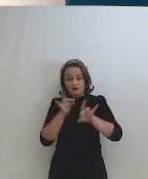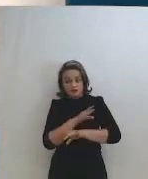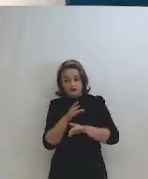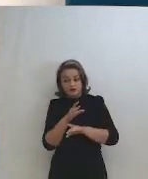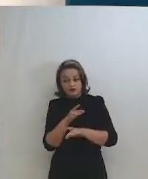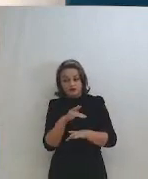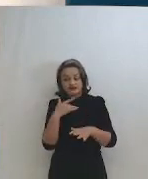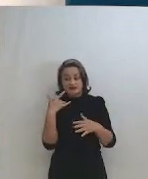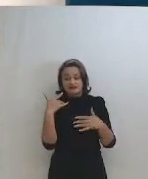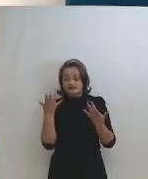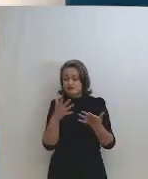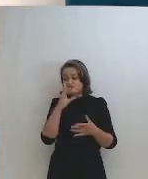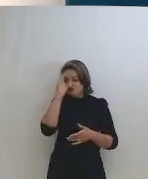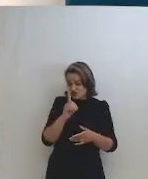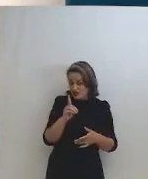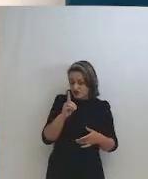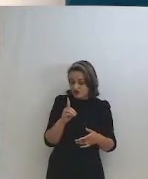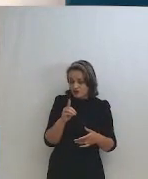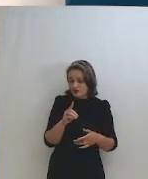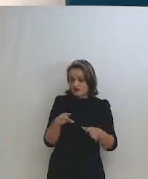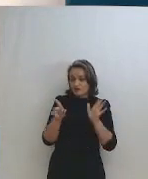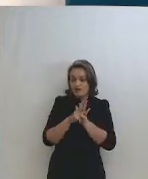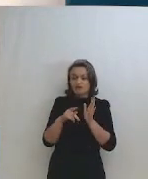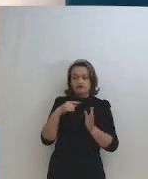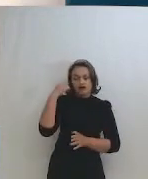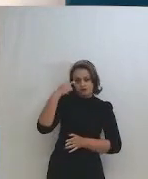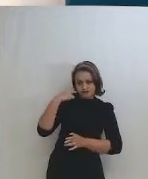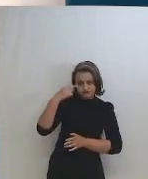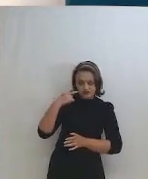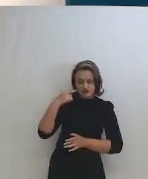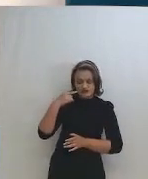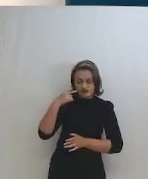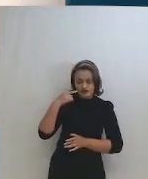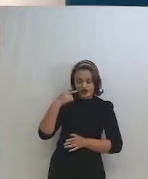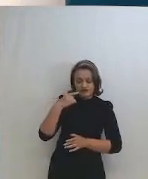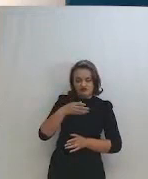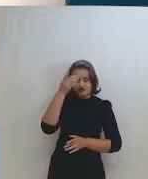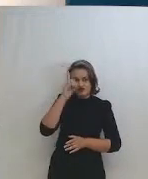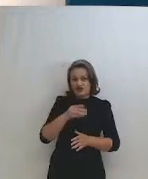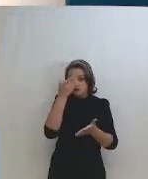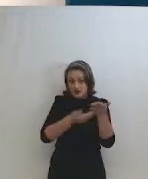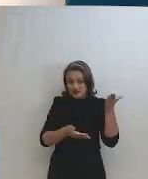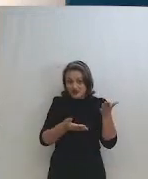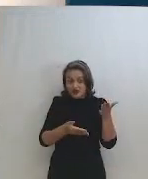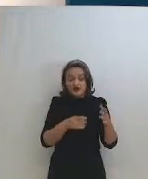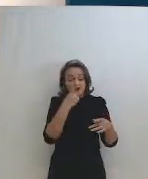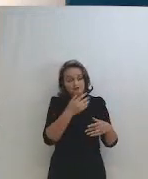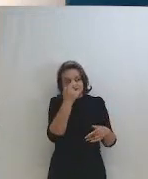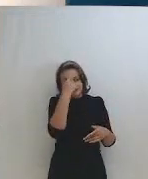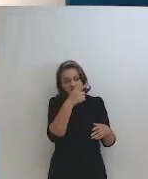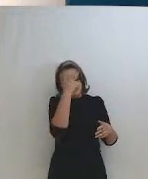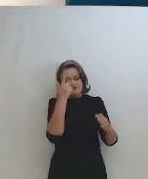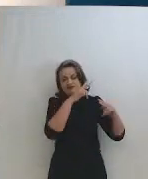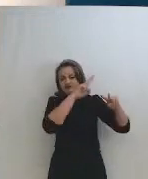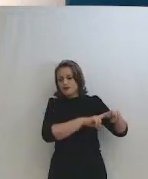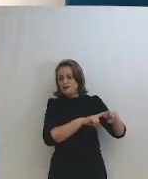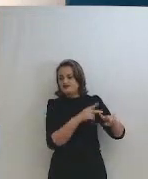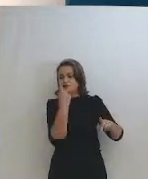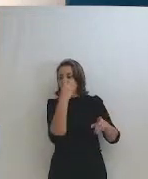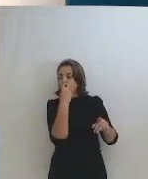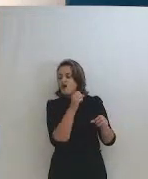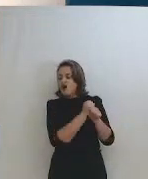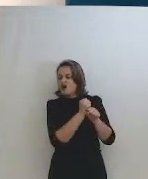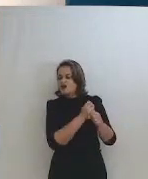direitos do advogado estão sendo violados, quem dirá o direito dos indivíduos que estão presos há um ano sem início da